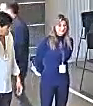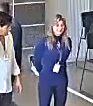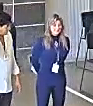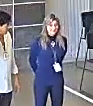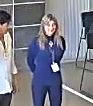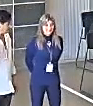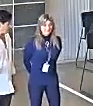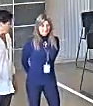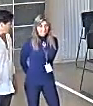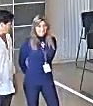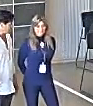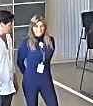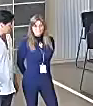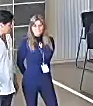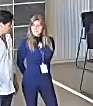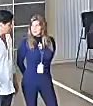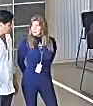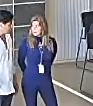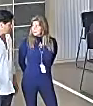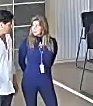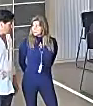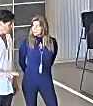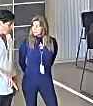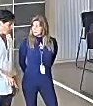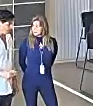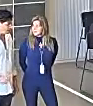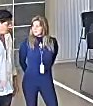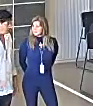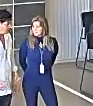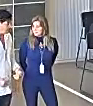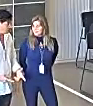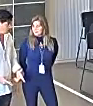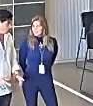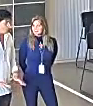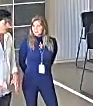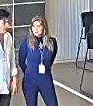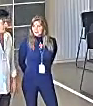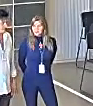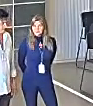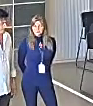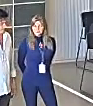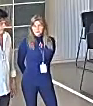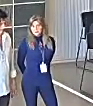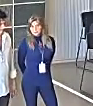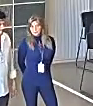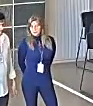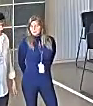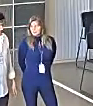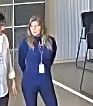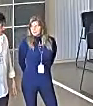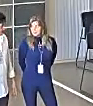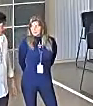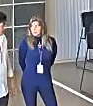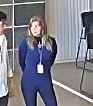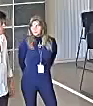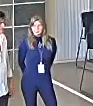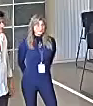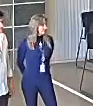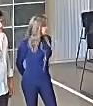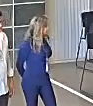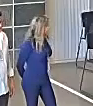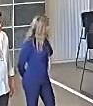desejar e prejudica o debate sim a falta e ausência desses representantes e a gente vai repudiar e